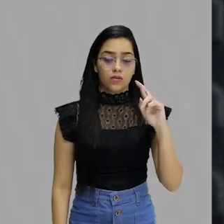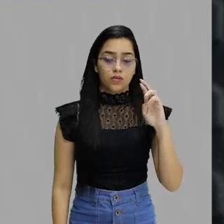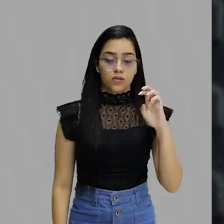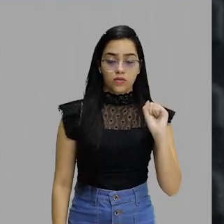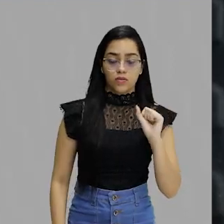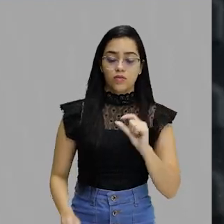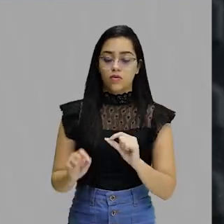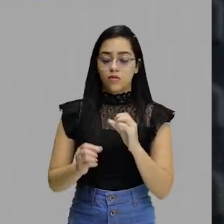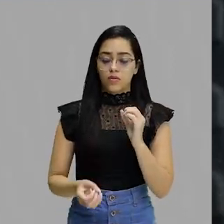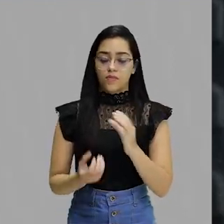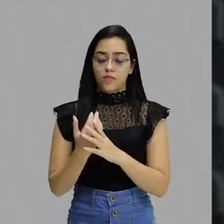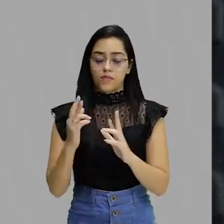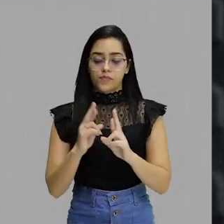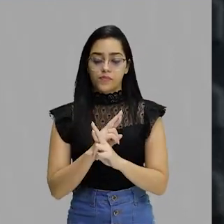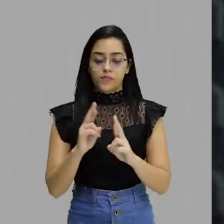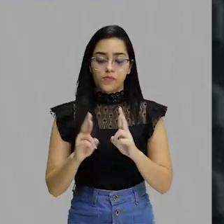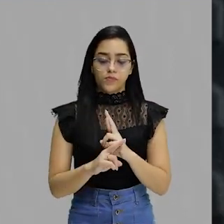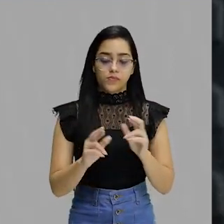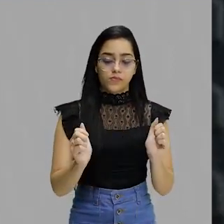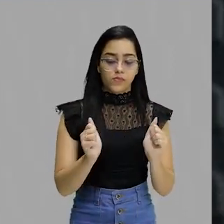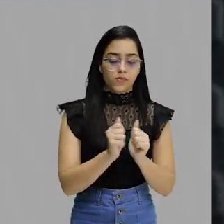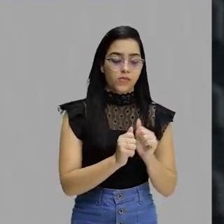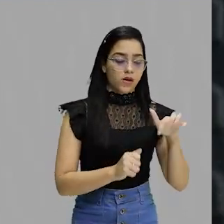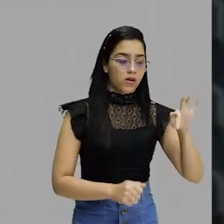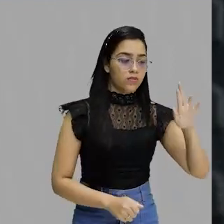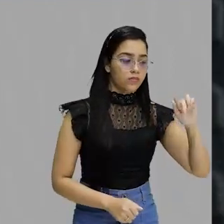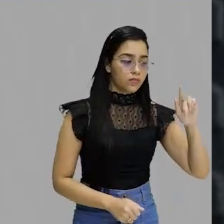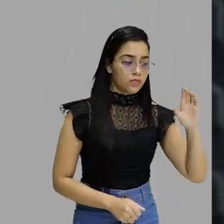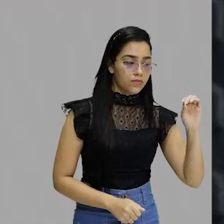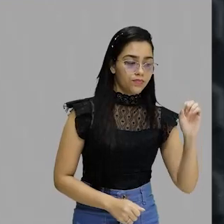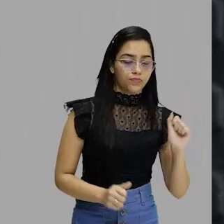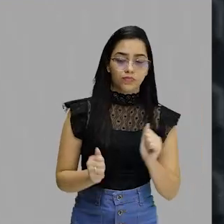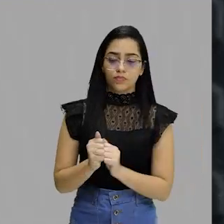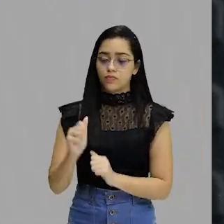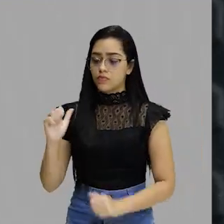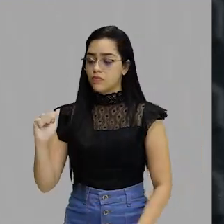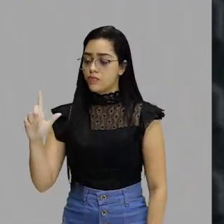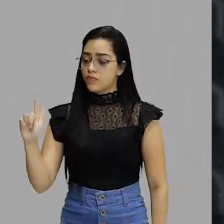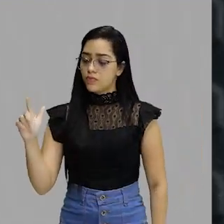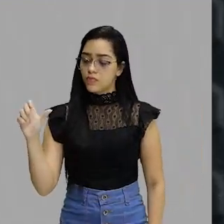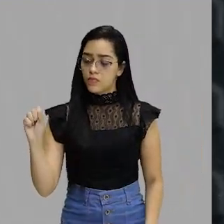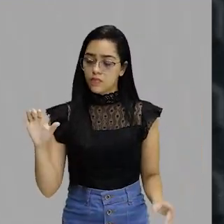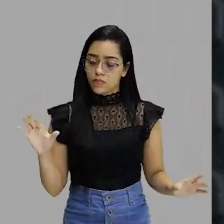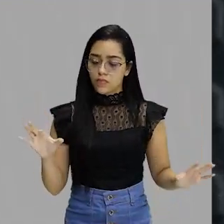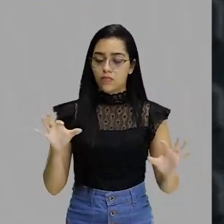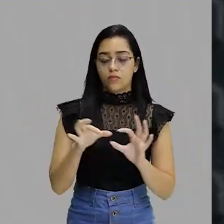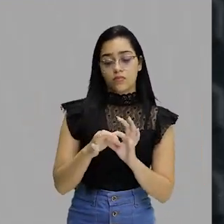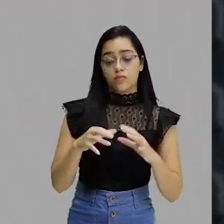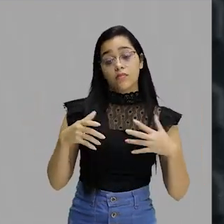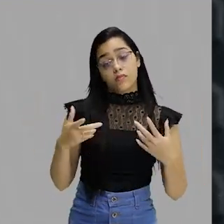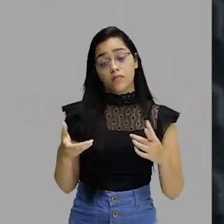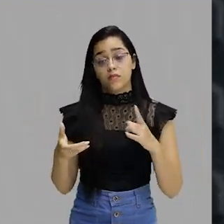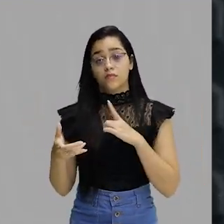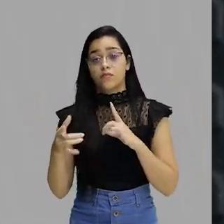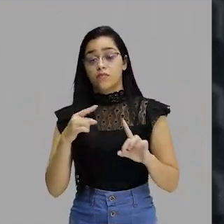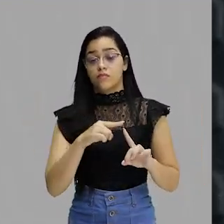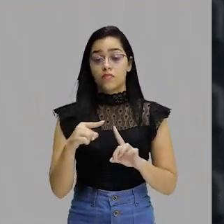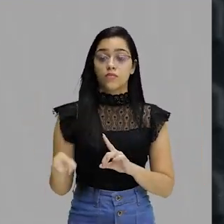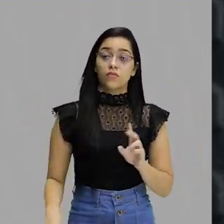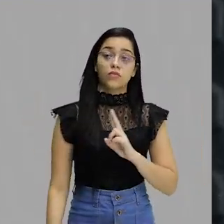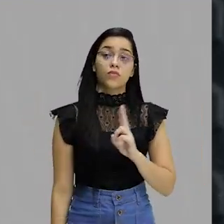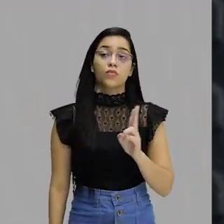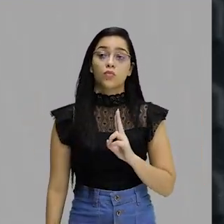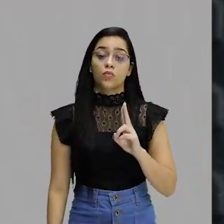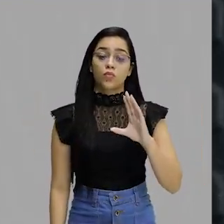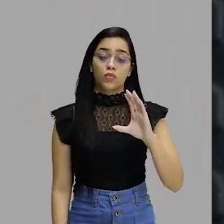formados ali pela associação entre fungos e algas, certo? E geralmente é um tipo de alga chamada